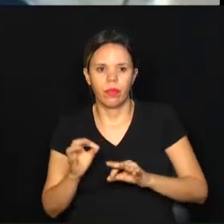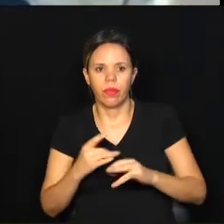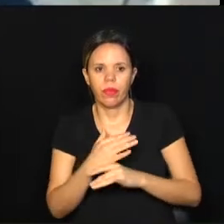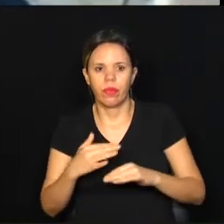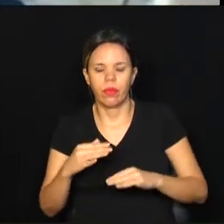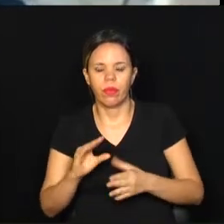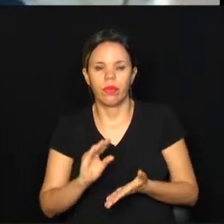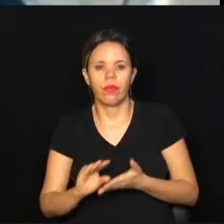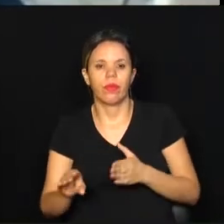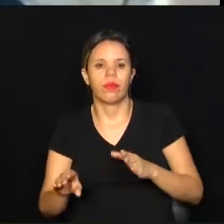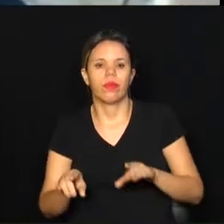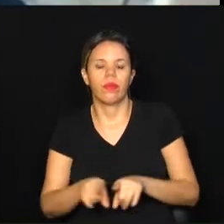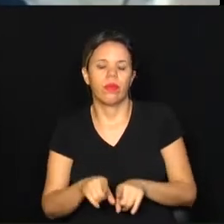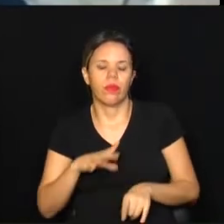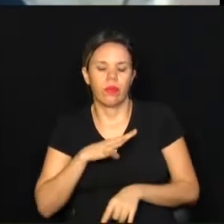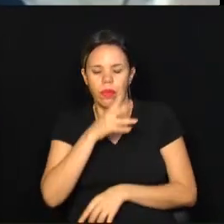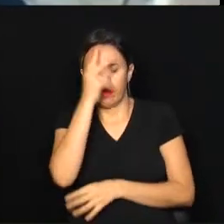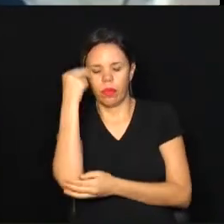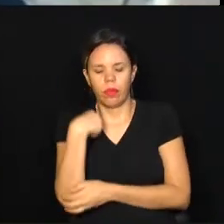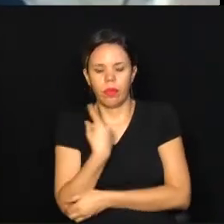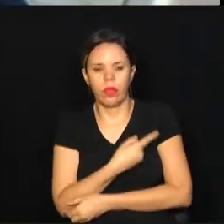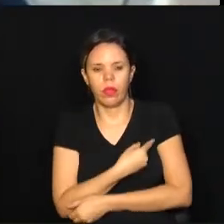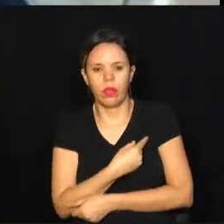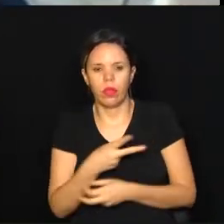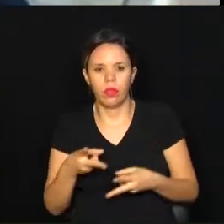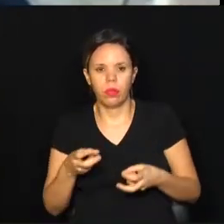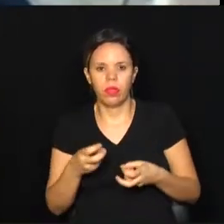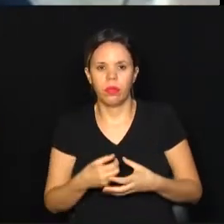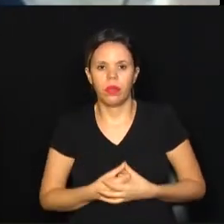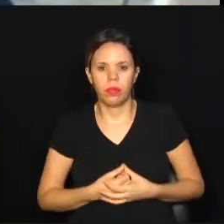diretores. Nós percebemos, assim,